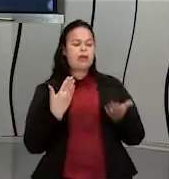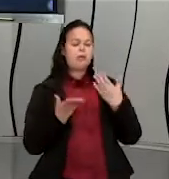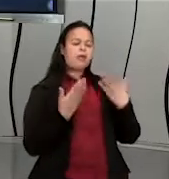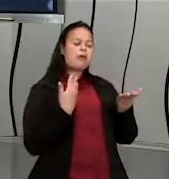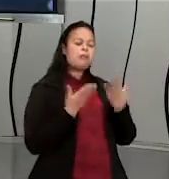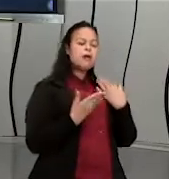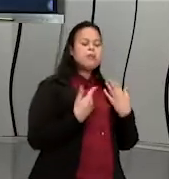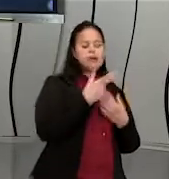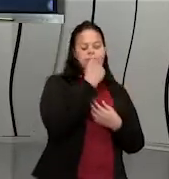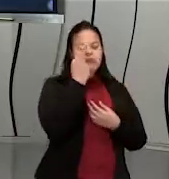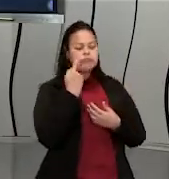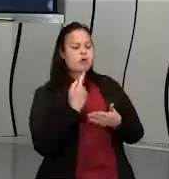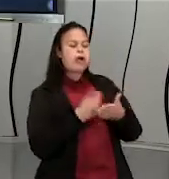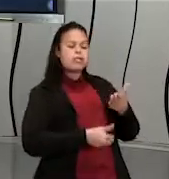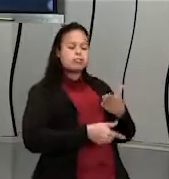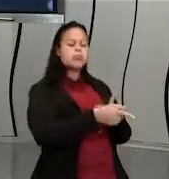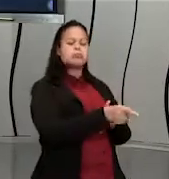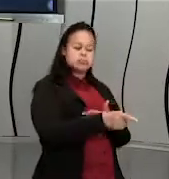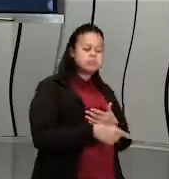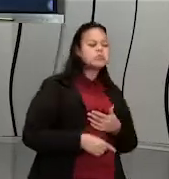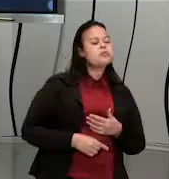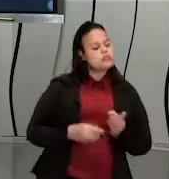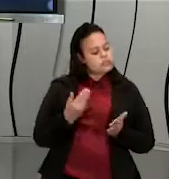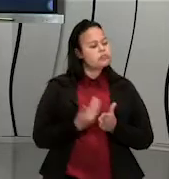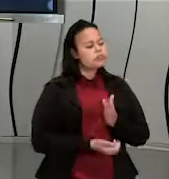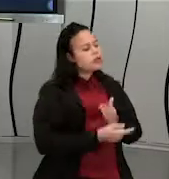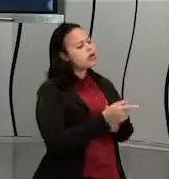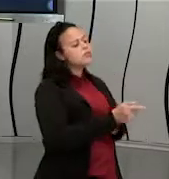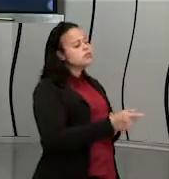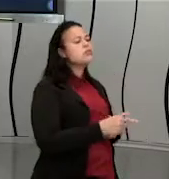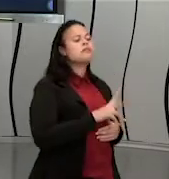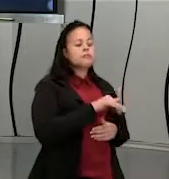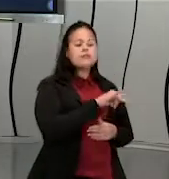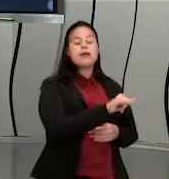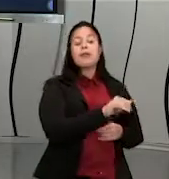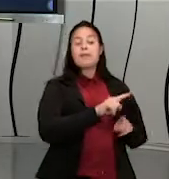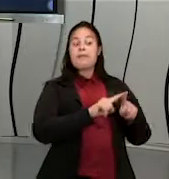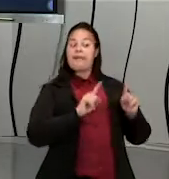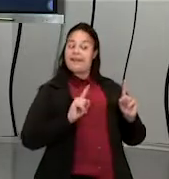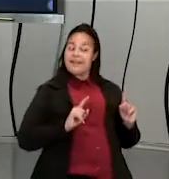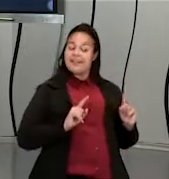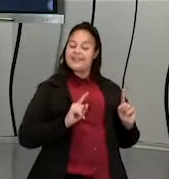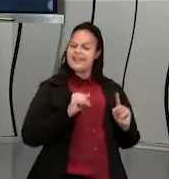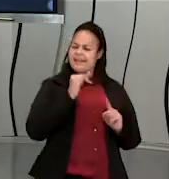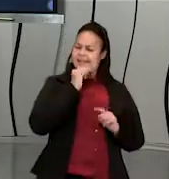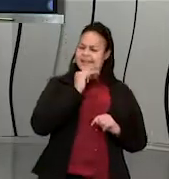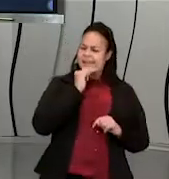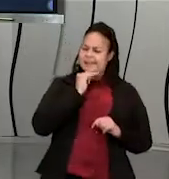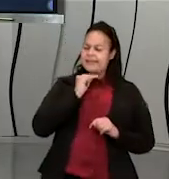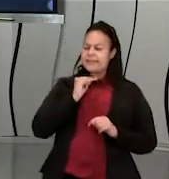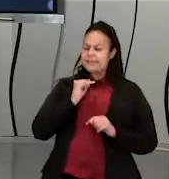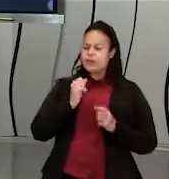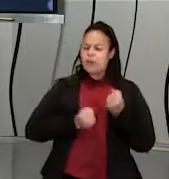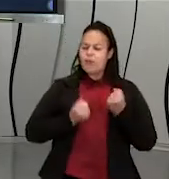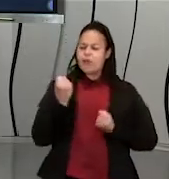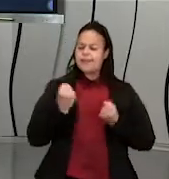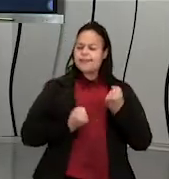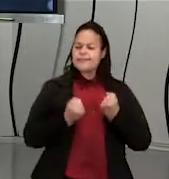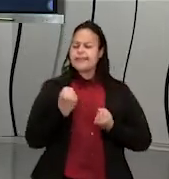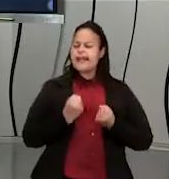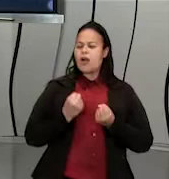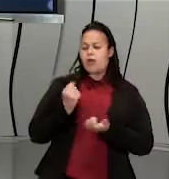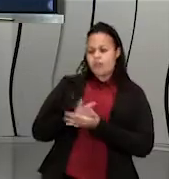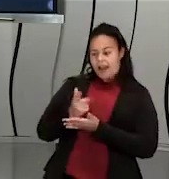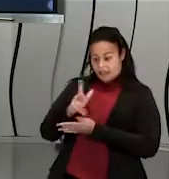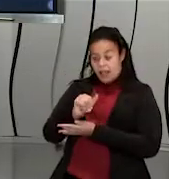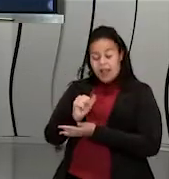pessoa, eu vou te dar um desconto, eu vou te dar um desconto, mas eu vou colocar, por exemplo, no caso do carro aqui, eu vou